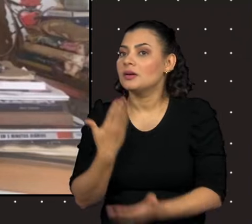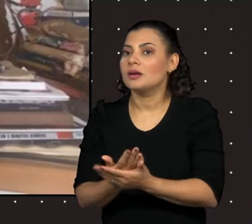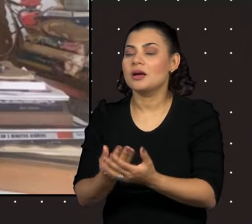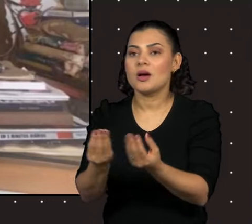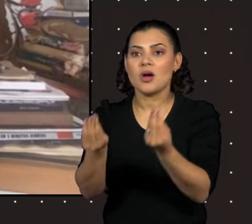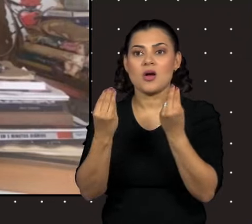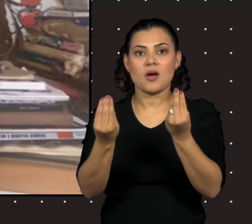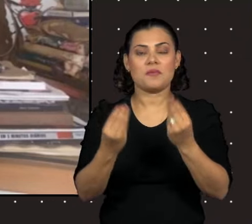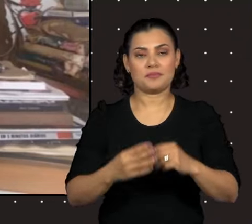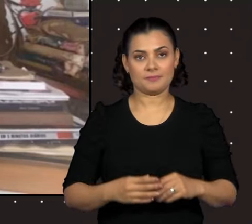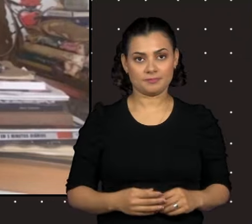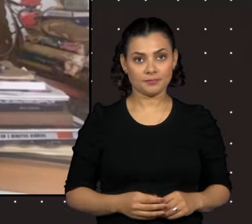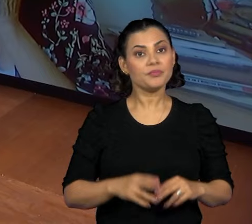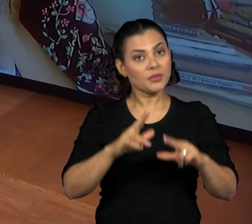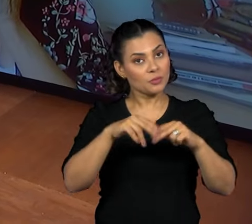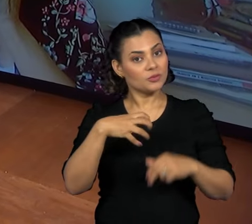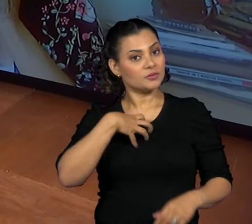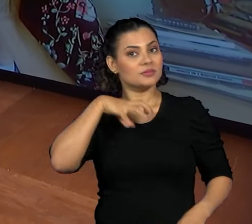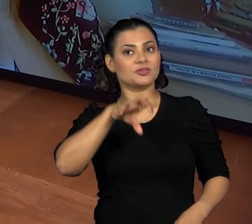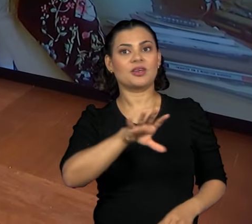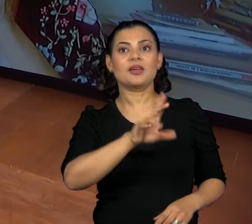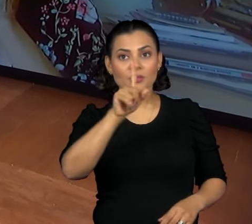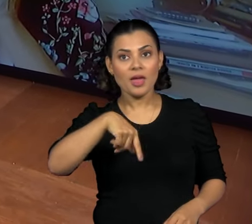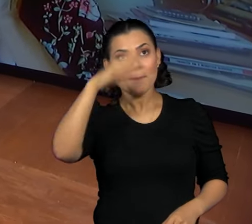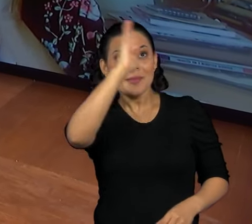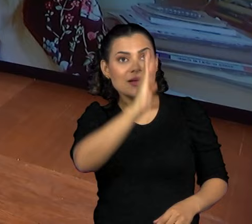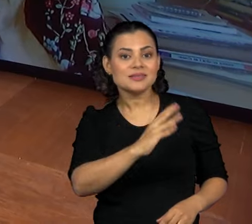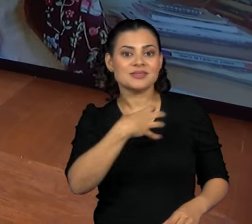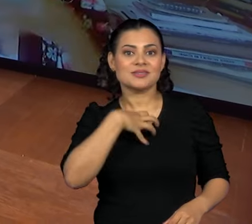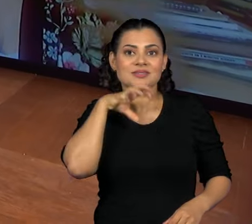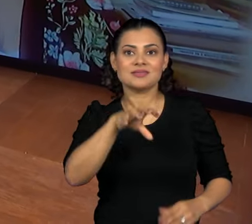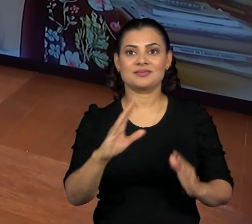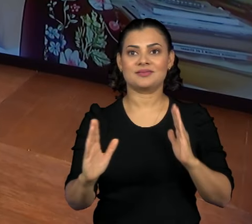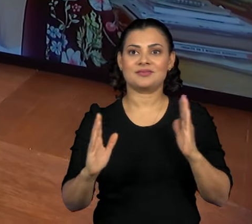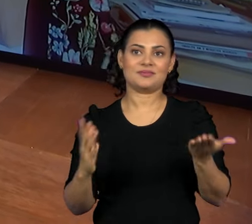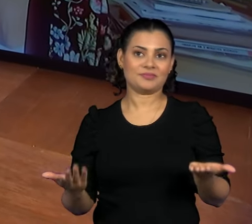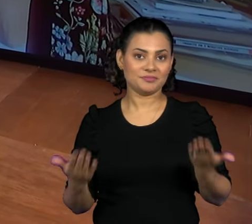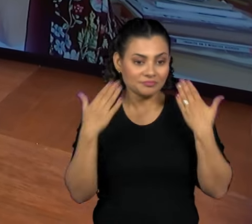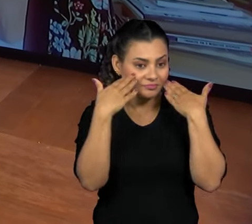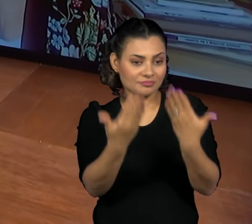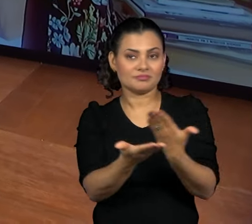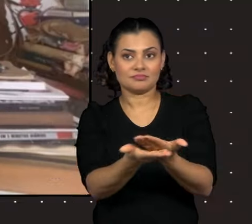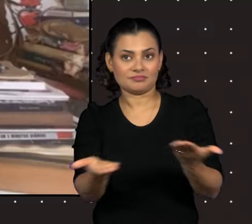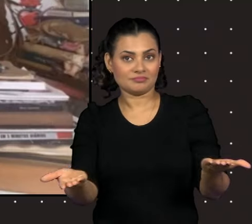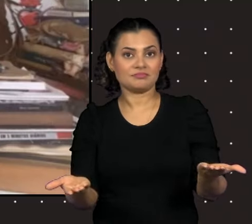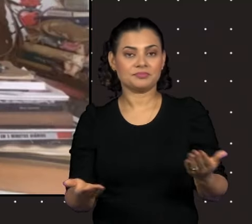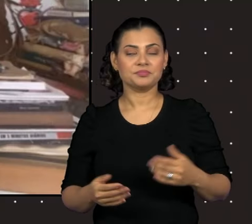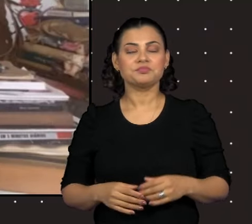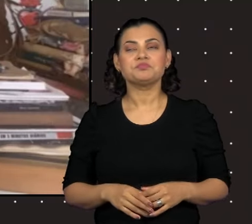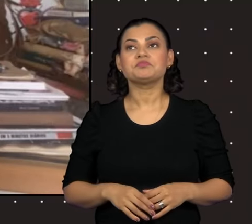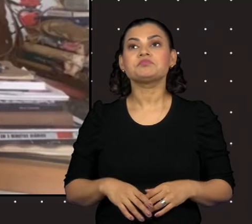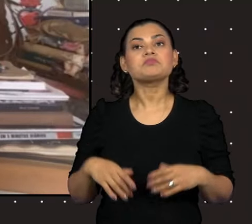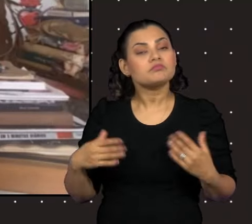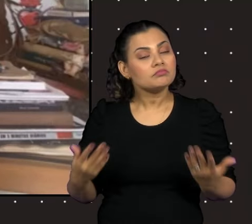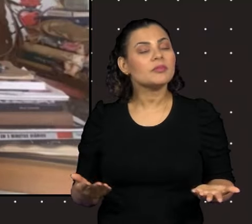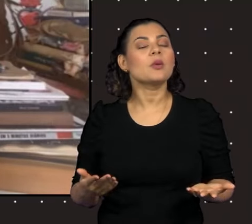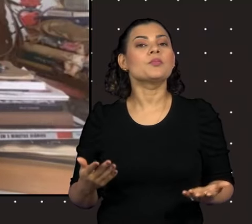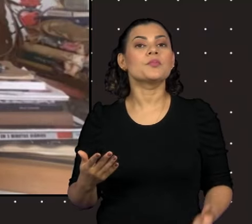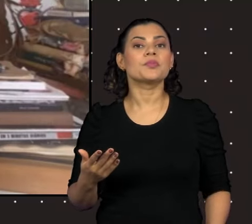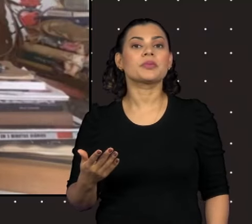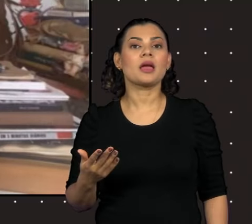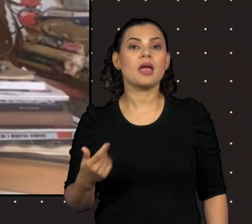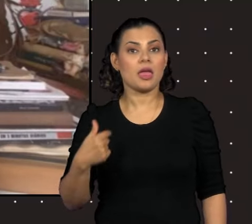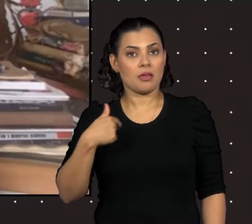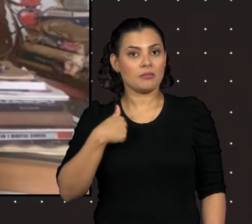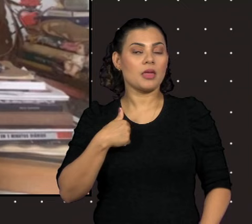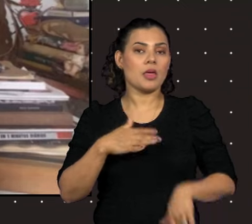isso? Essas são as minhas raízes, esse é o Brasil, né, o popular. Então,